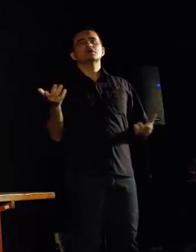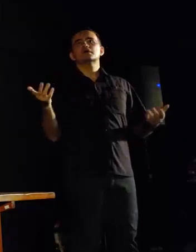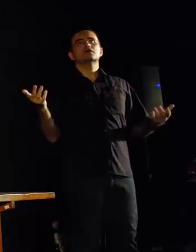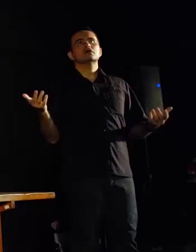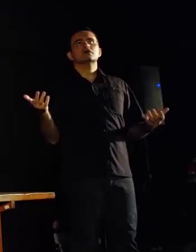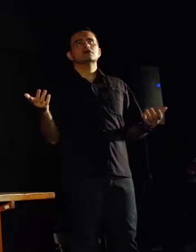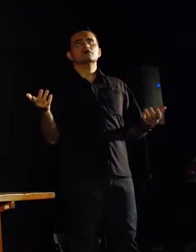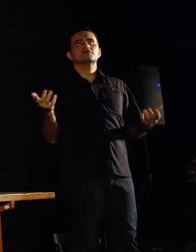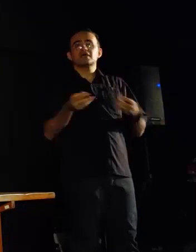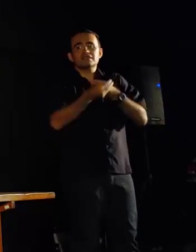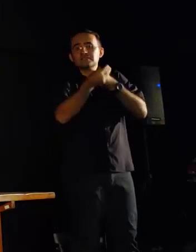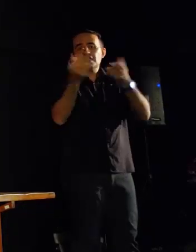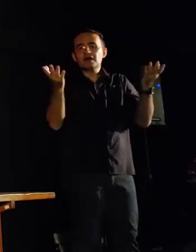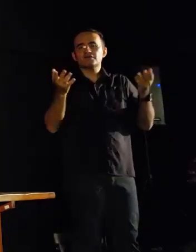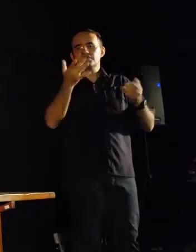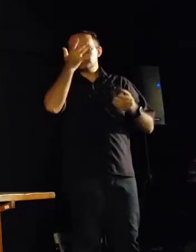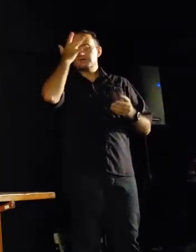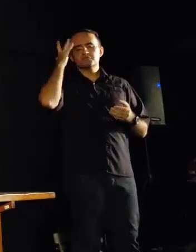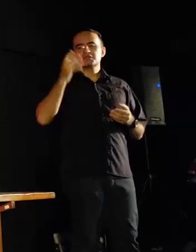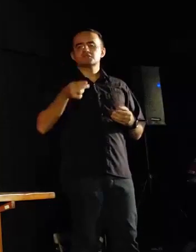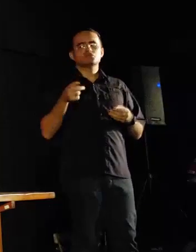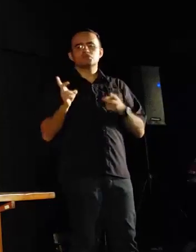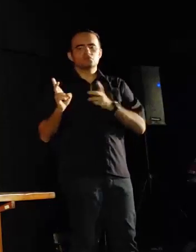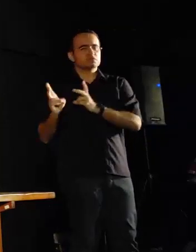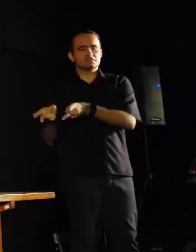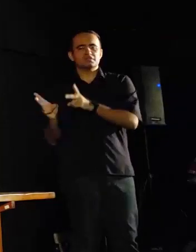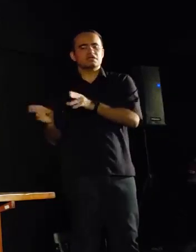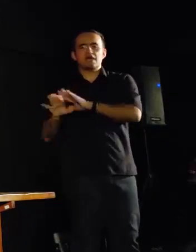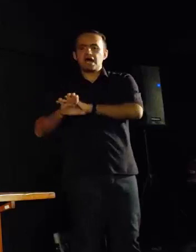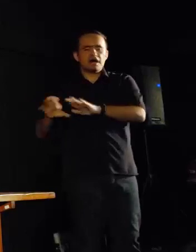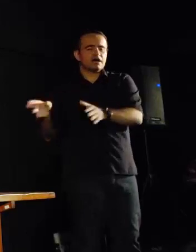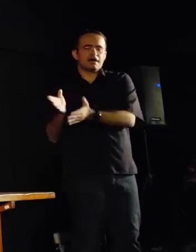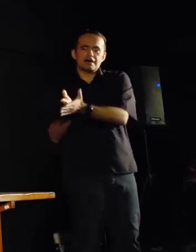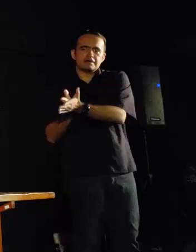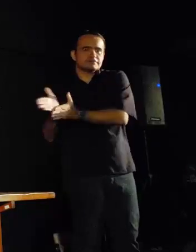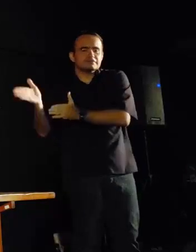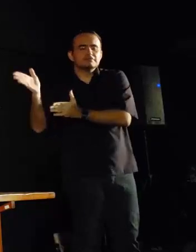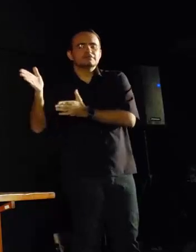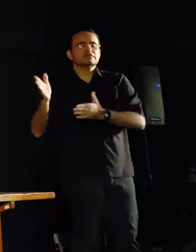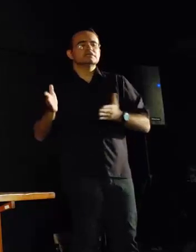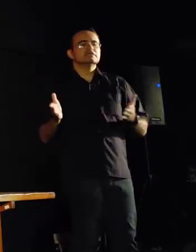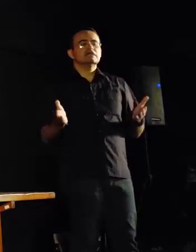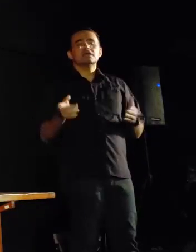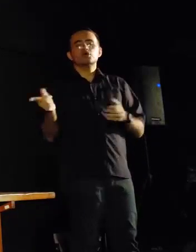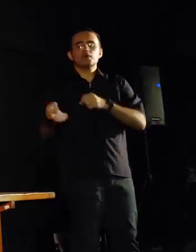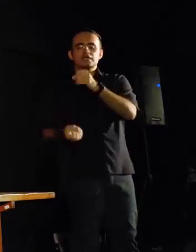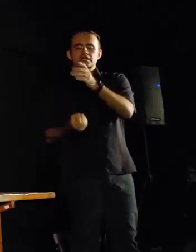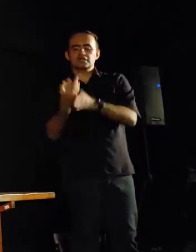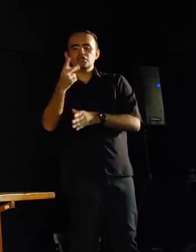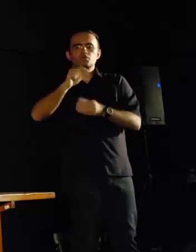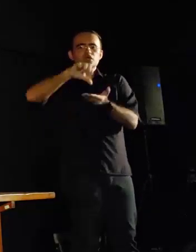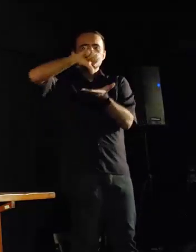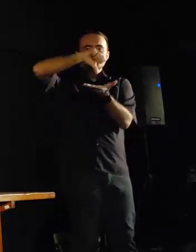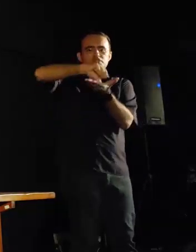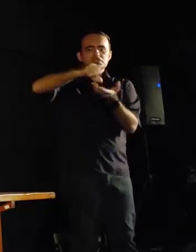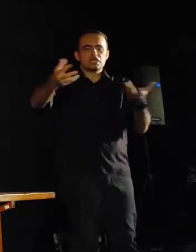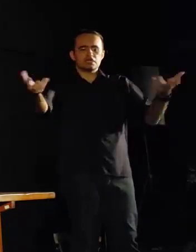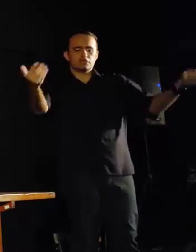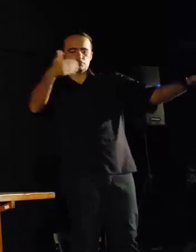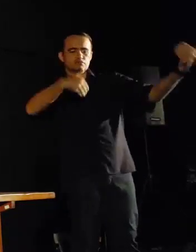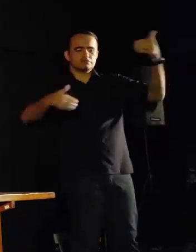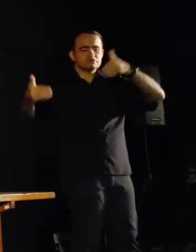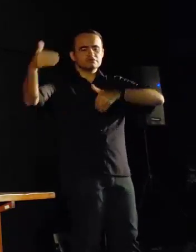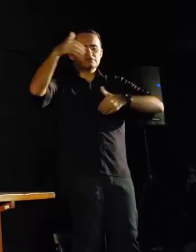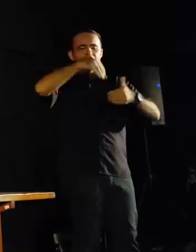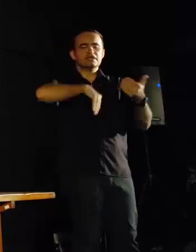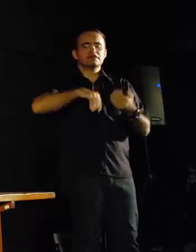isso, ela fazia isso continuamente, né? Então, ou seja, ela criou, por exemplo, um centro de acolhimento de travestis, junto